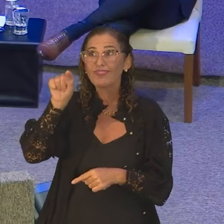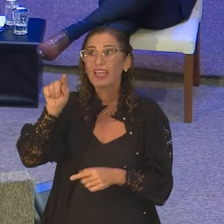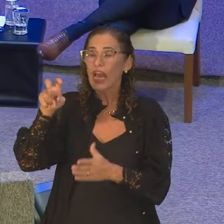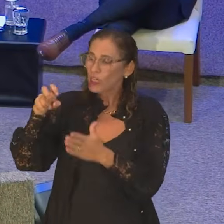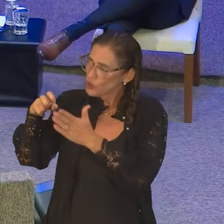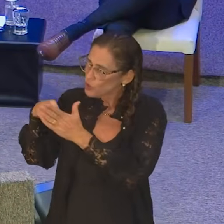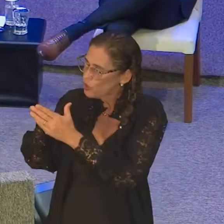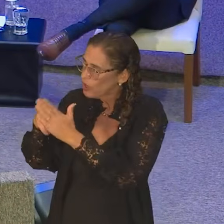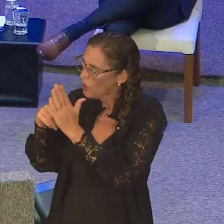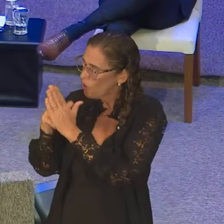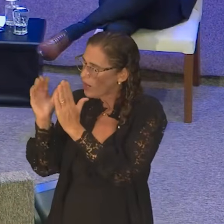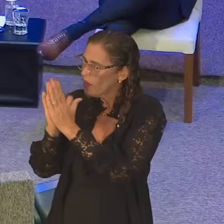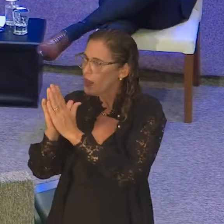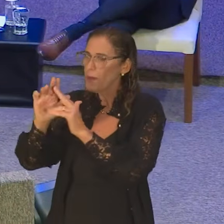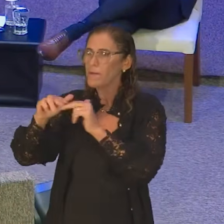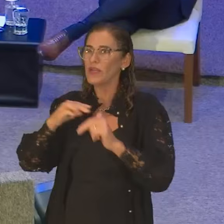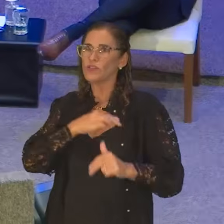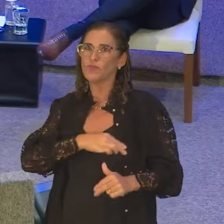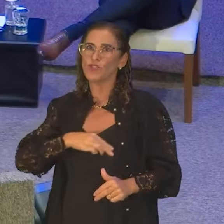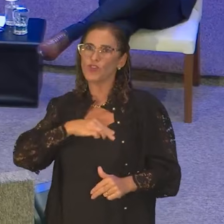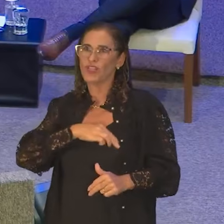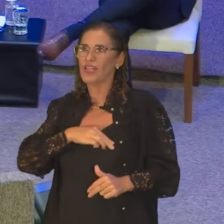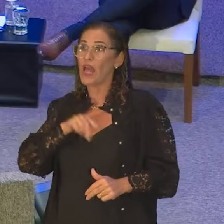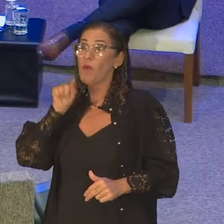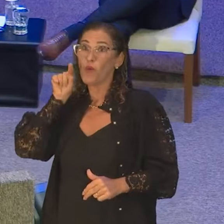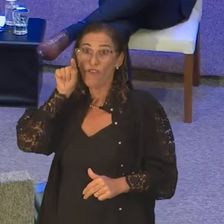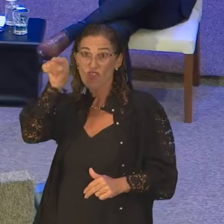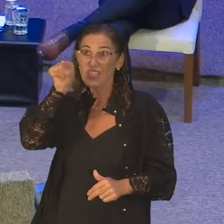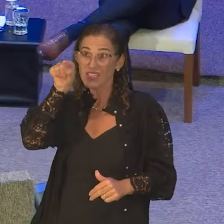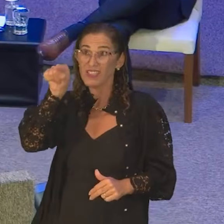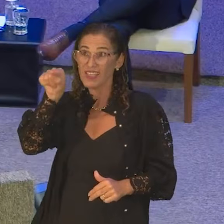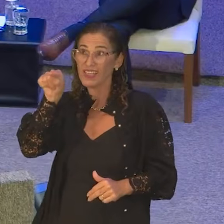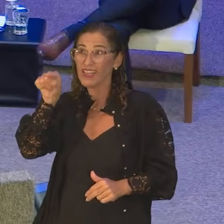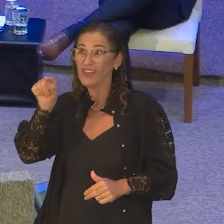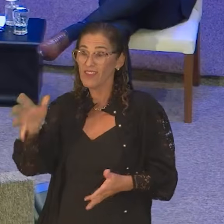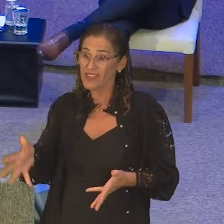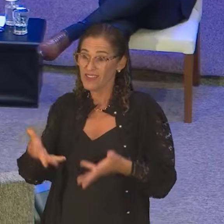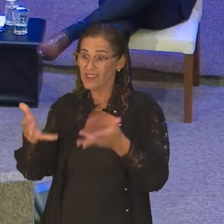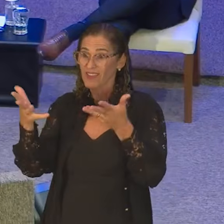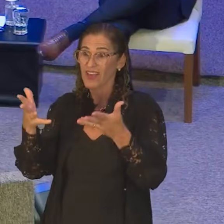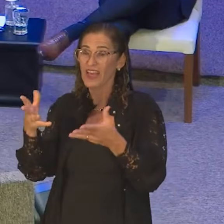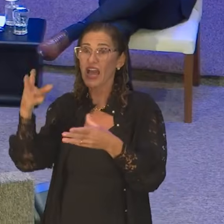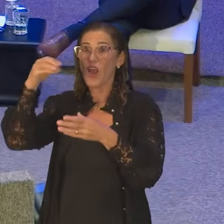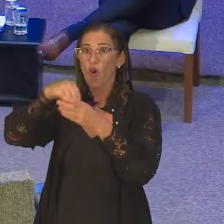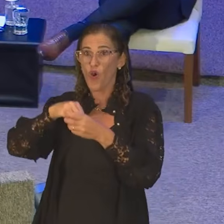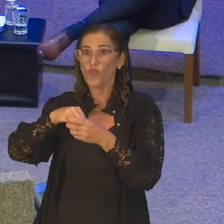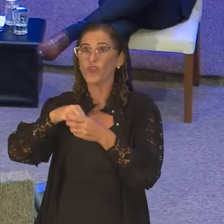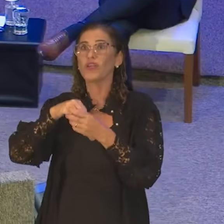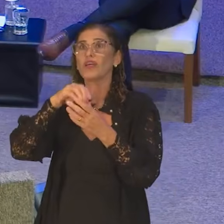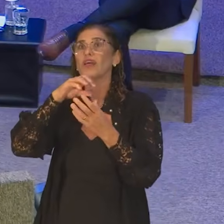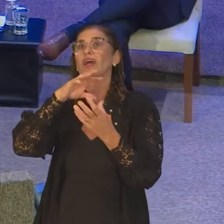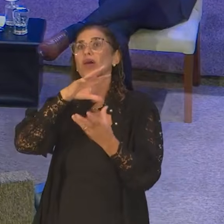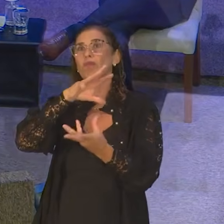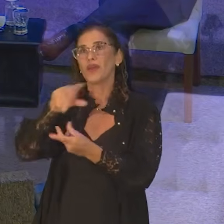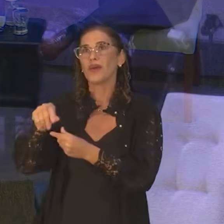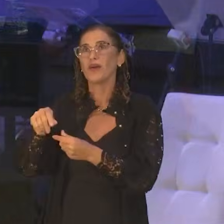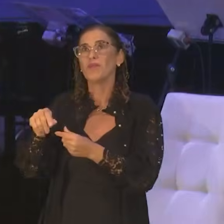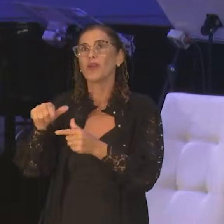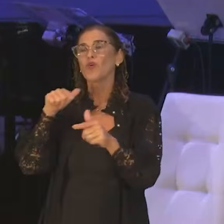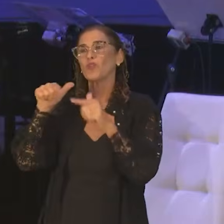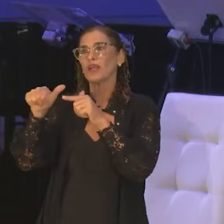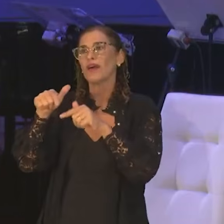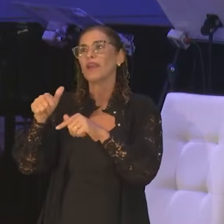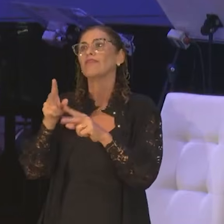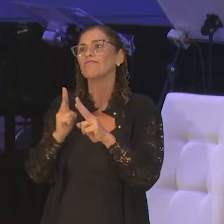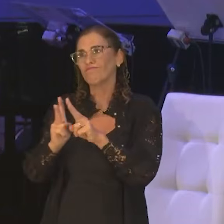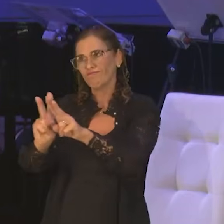ajoelhou e orou pelos missionários. Porque você fez campanha, ofertou pela campanha para que a obra